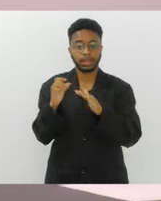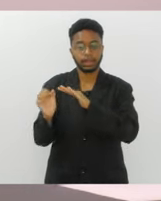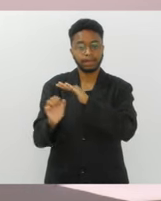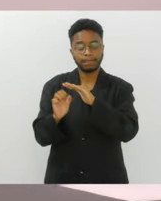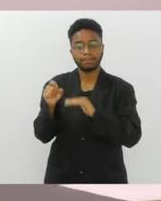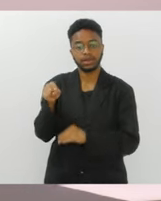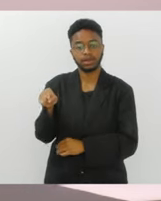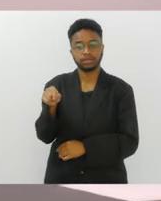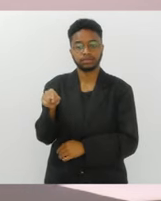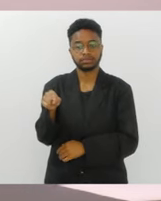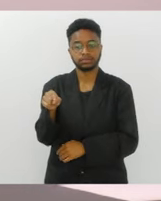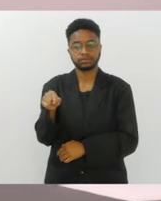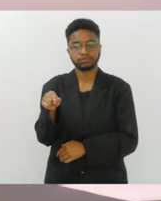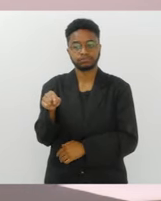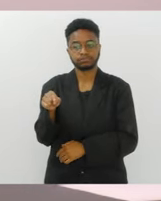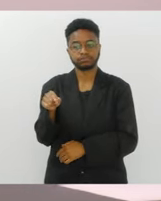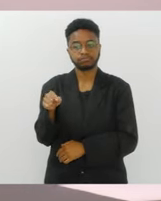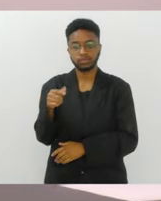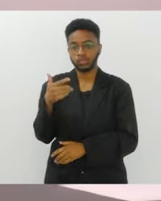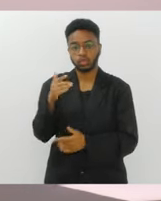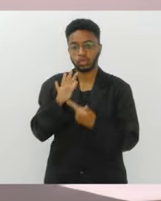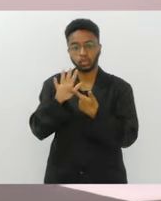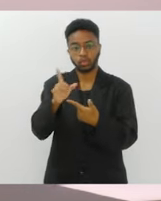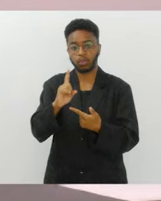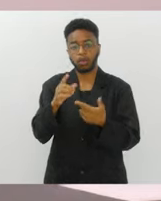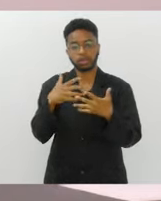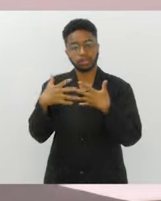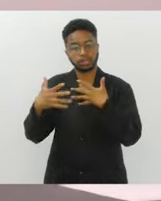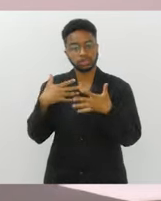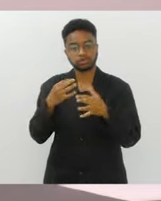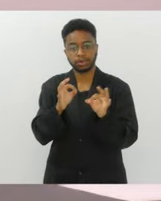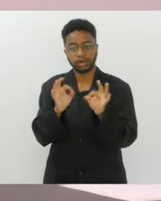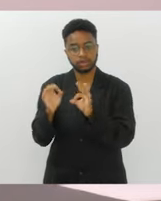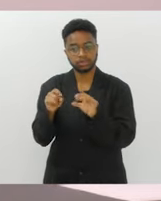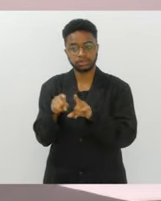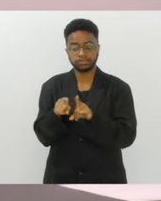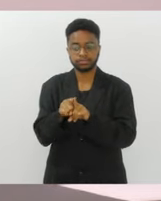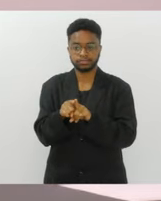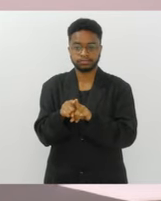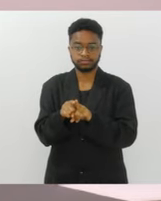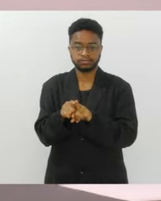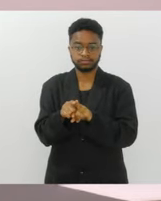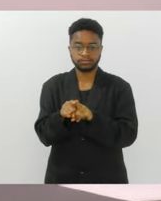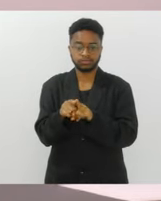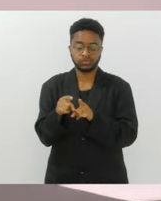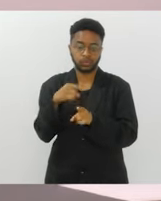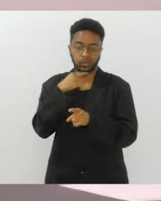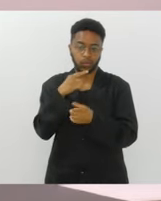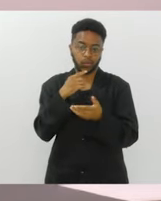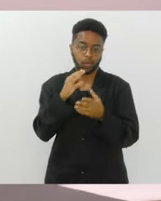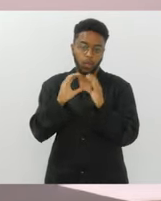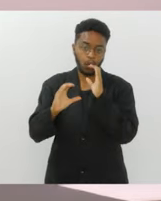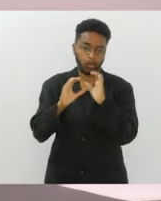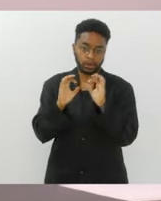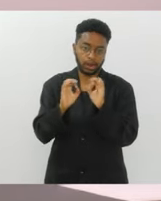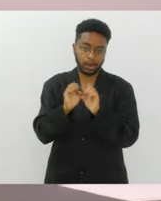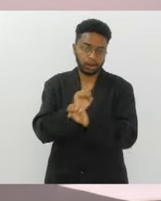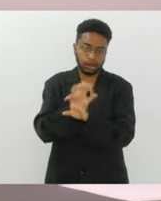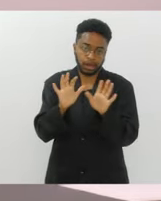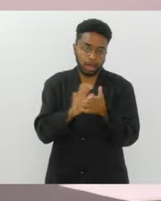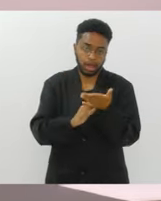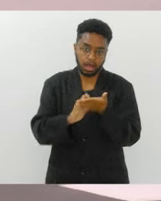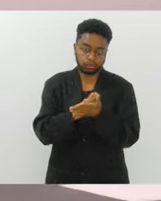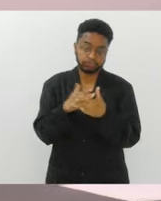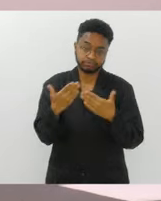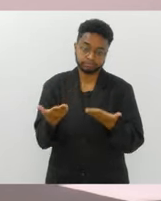que não é transparente, não está agindo de uma forma comunicativa. Assim,